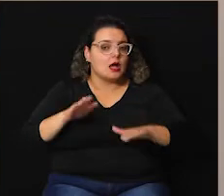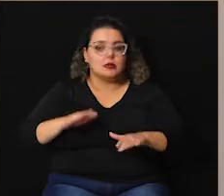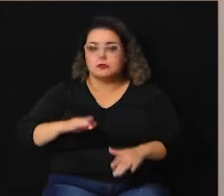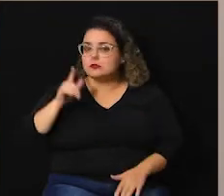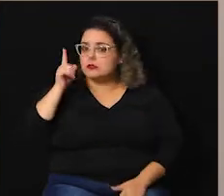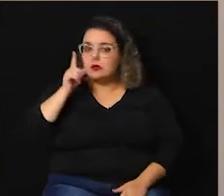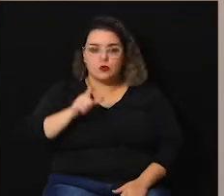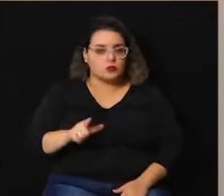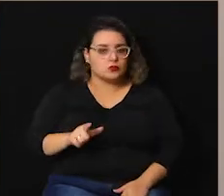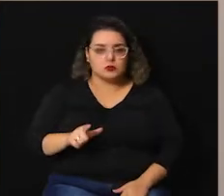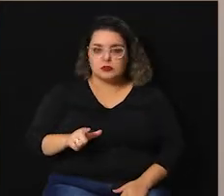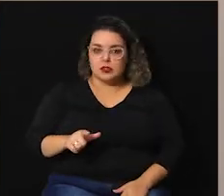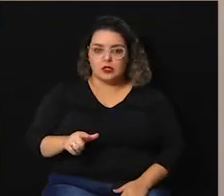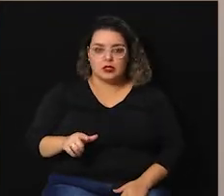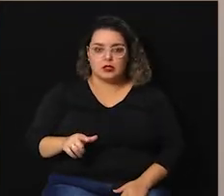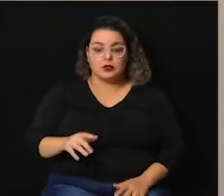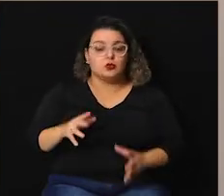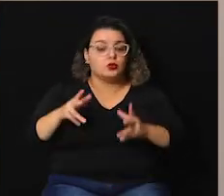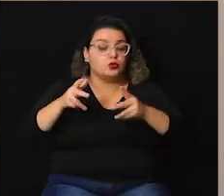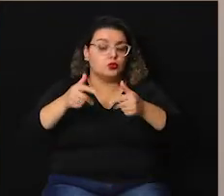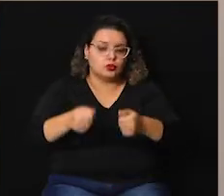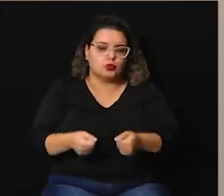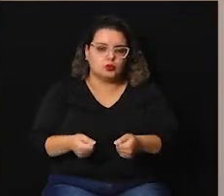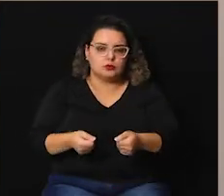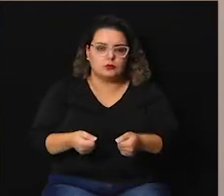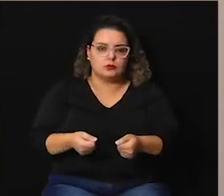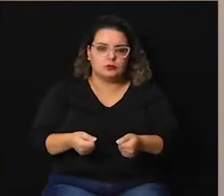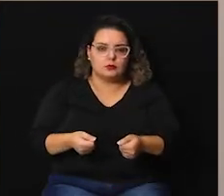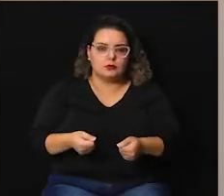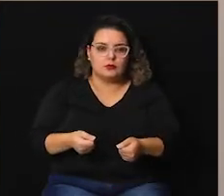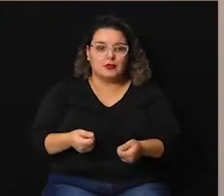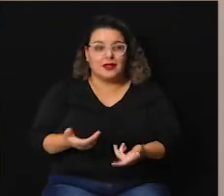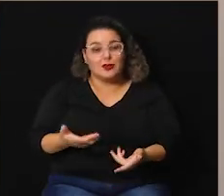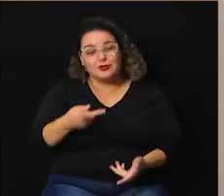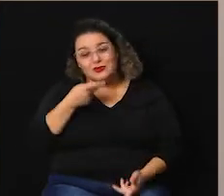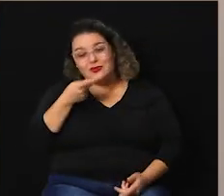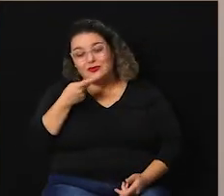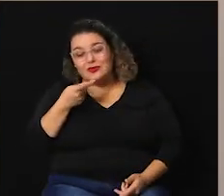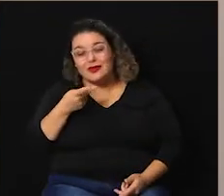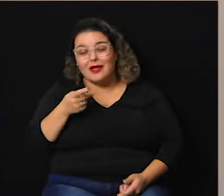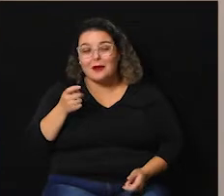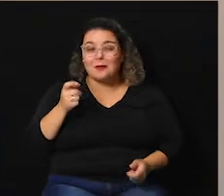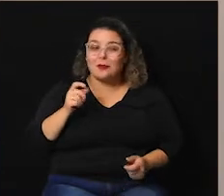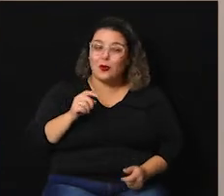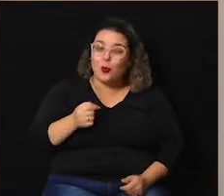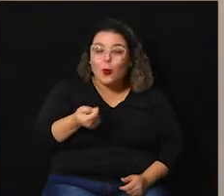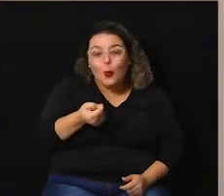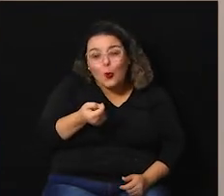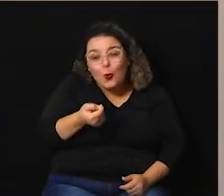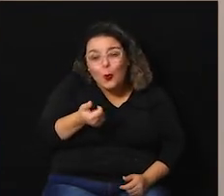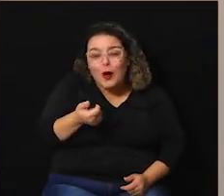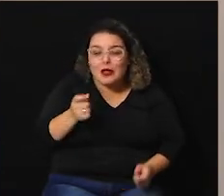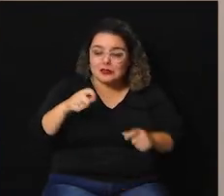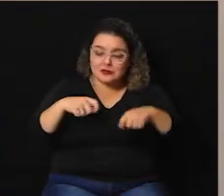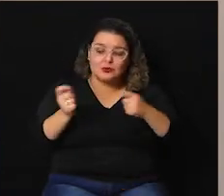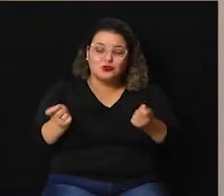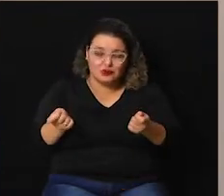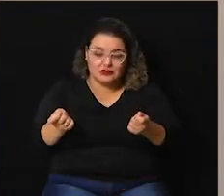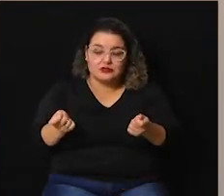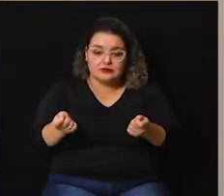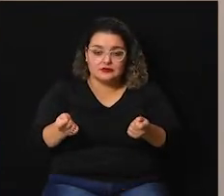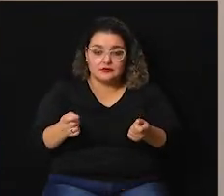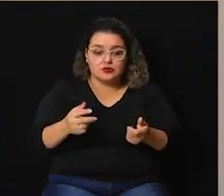para recuperar tudo. Ou eu diria que é improvável que recupere tudo. Mas o prognóstico, quando o diagnóstico